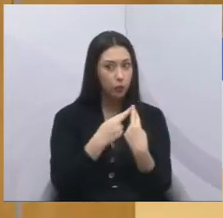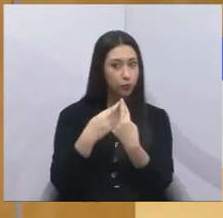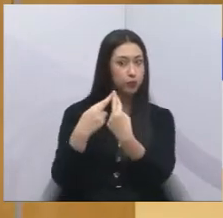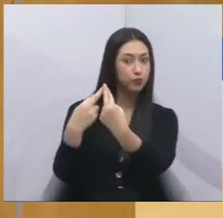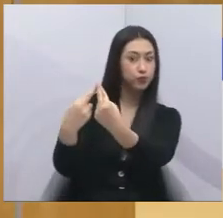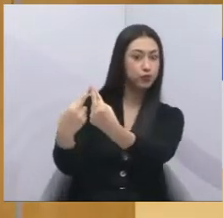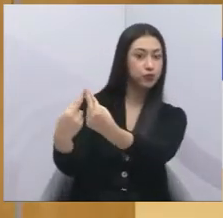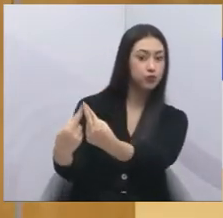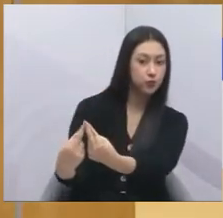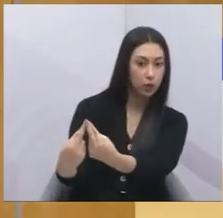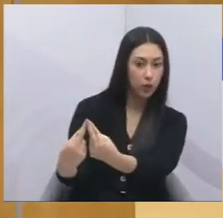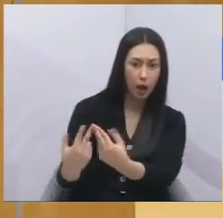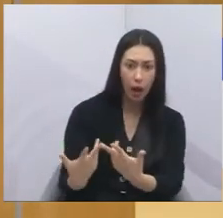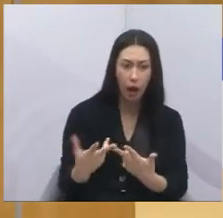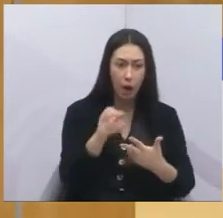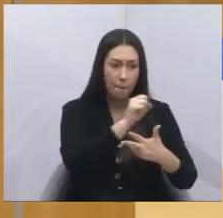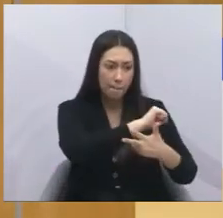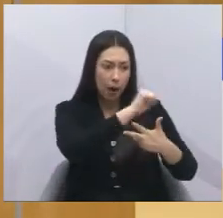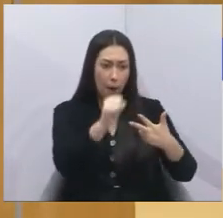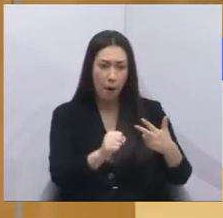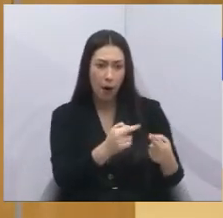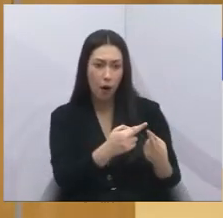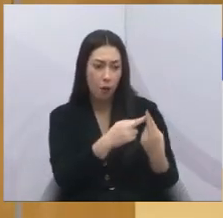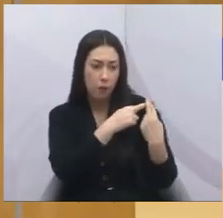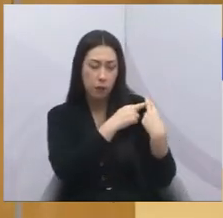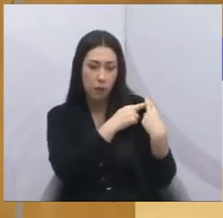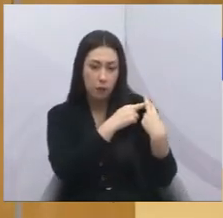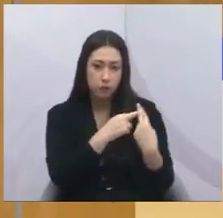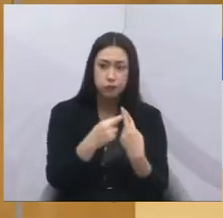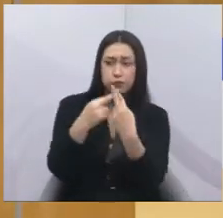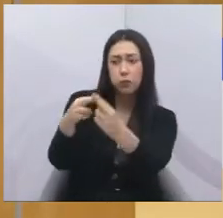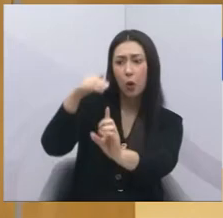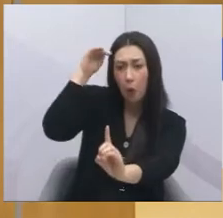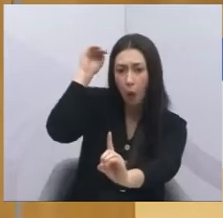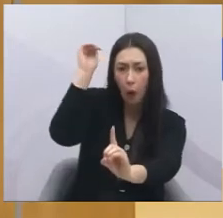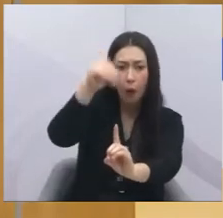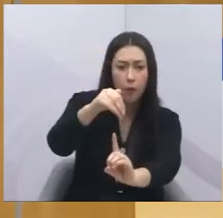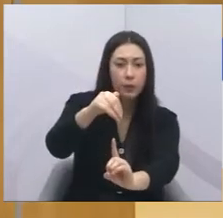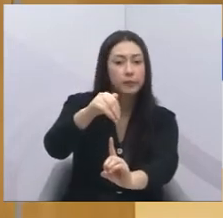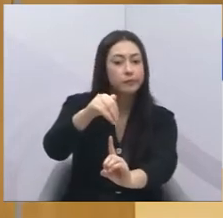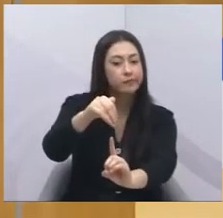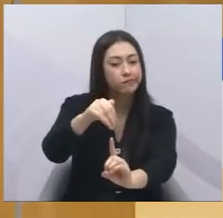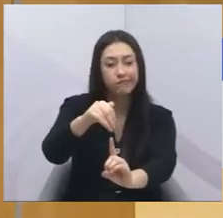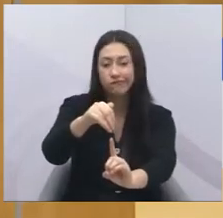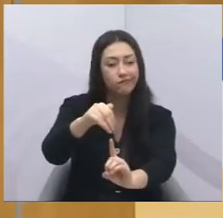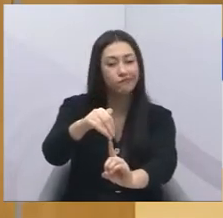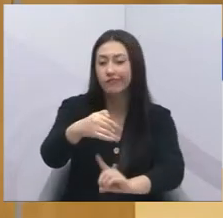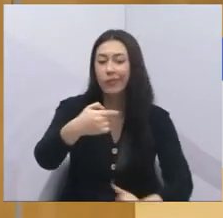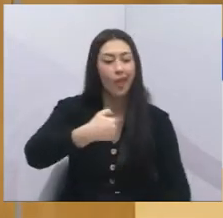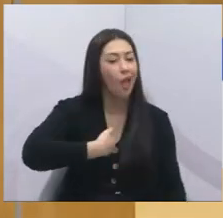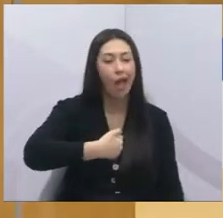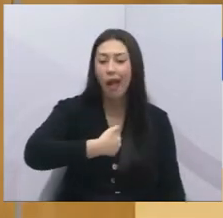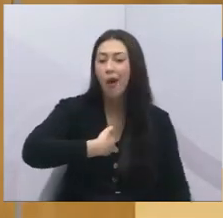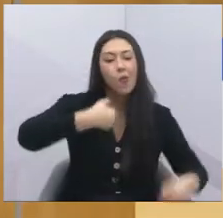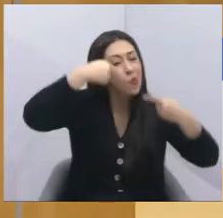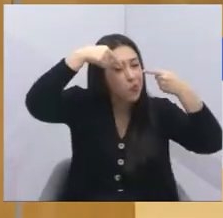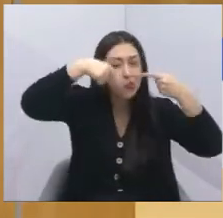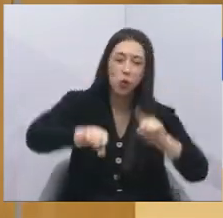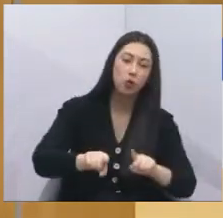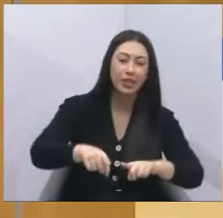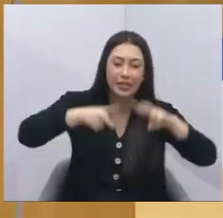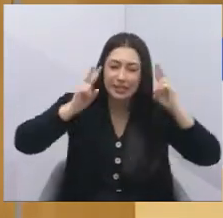responsabilidade do poder público para o trabalhador dessa cidade, esse vereador aqui vai ser